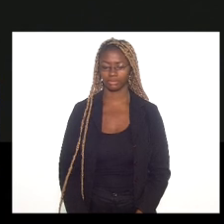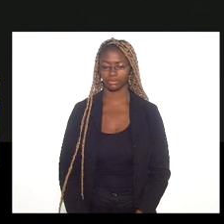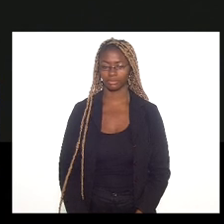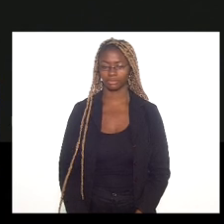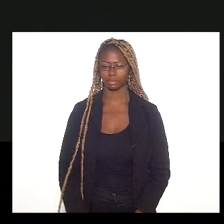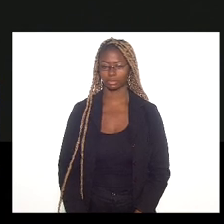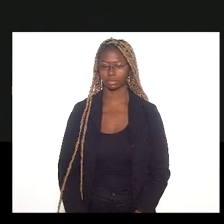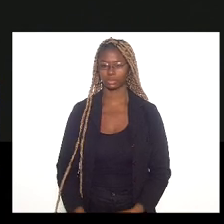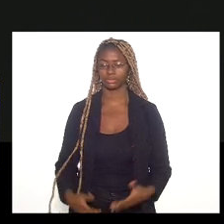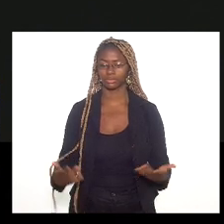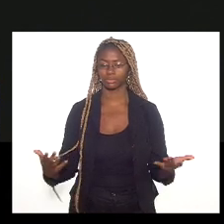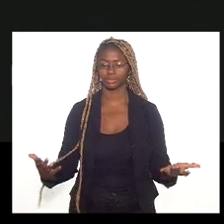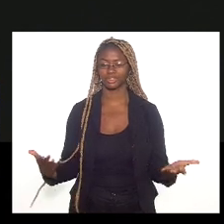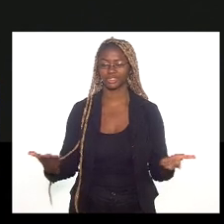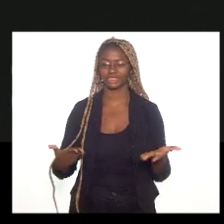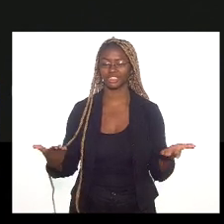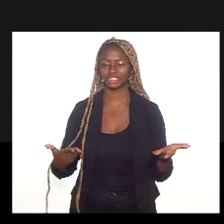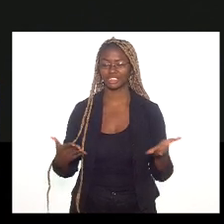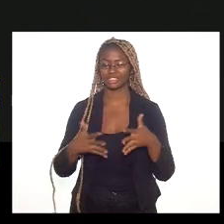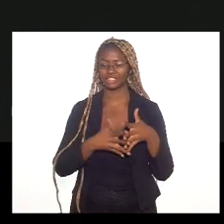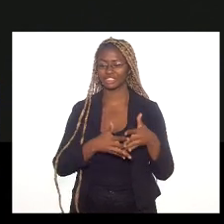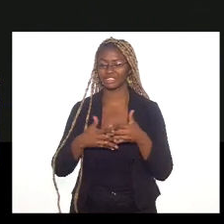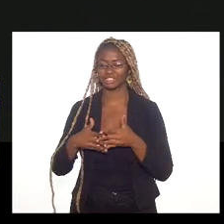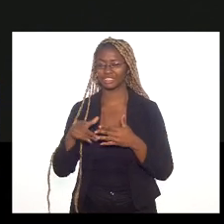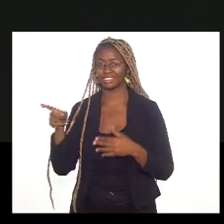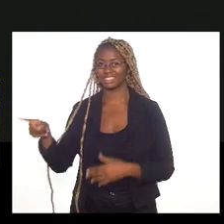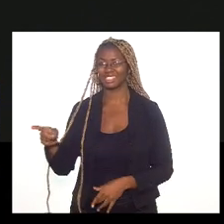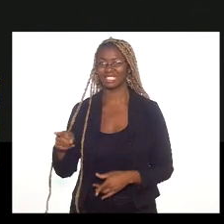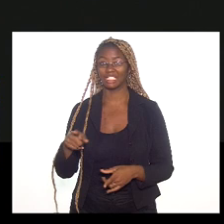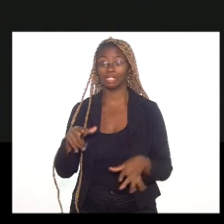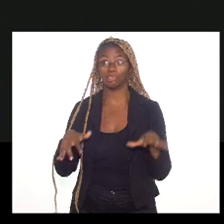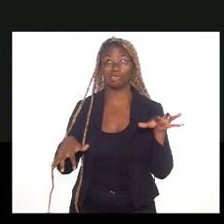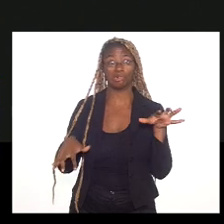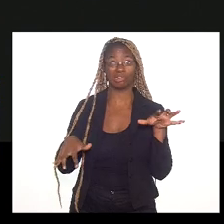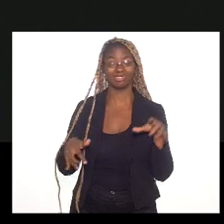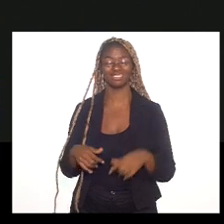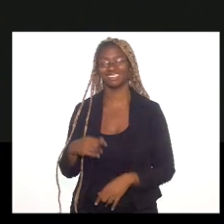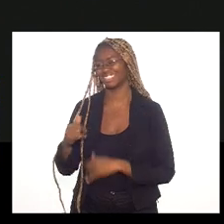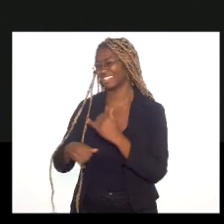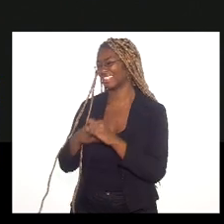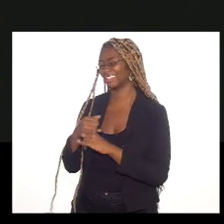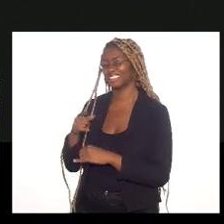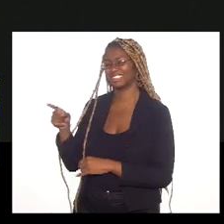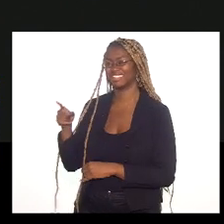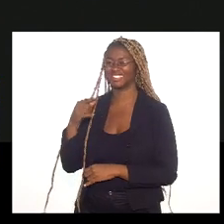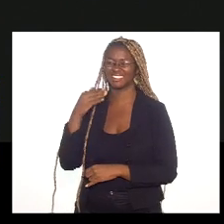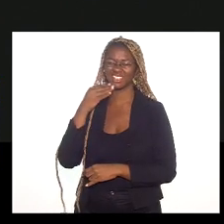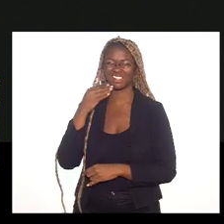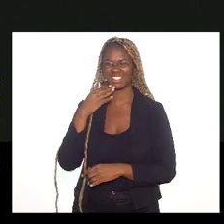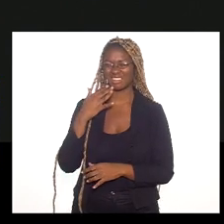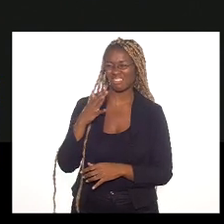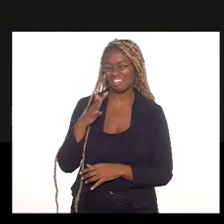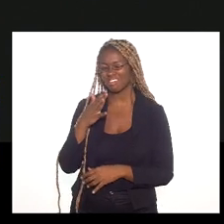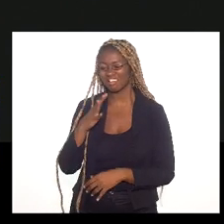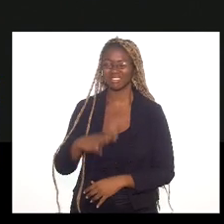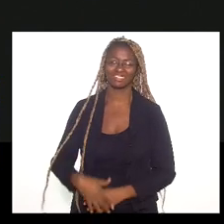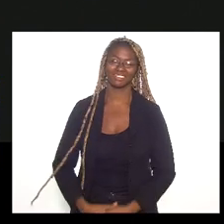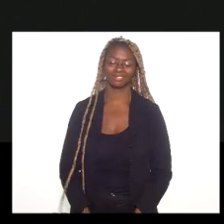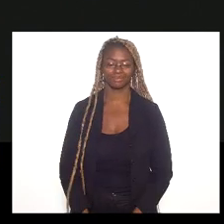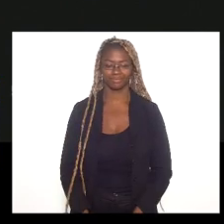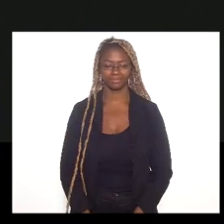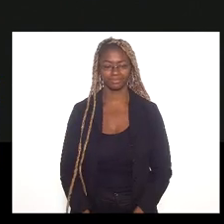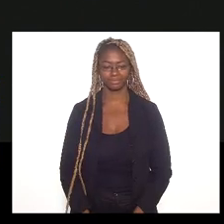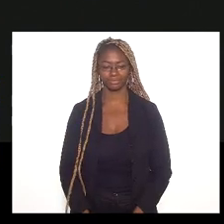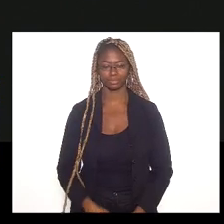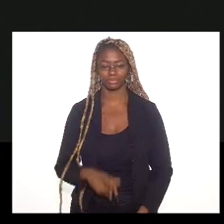A situação, a conjuntura está tão braba que o Márcio congelou. É a internet do Márcio que está meio capenga. O